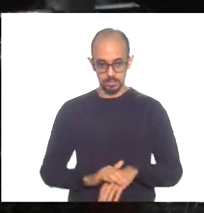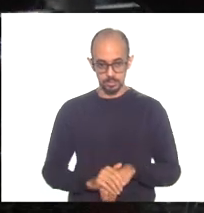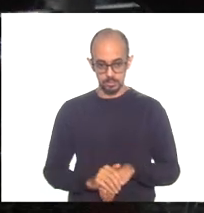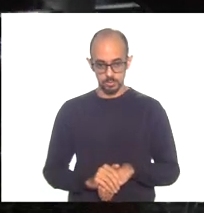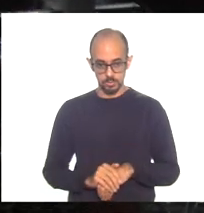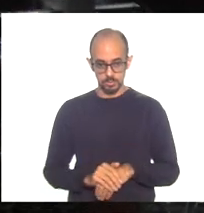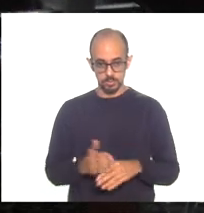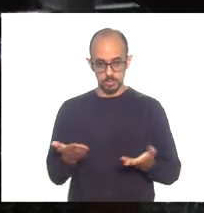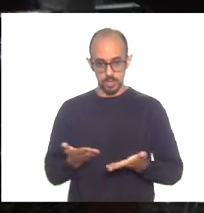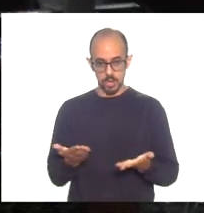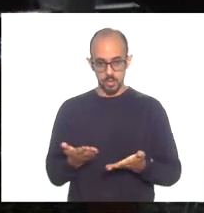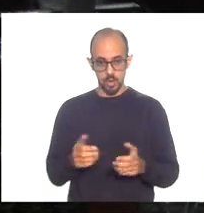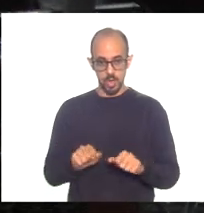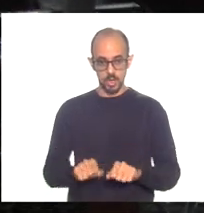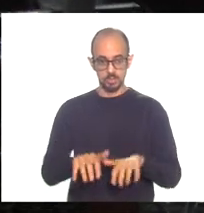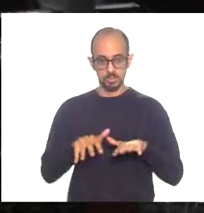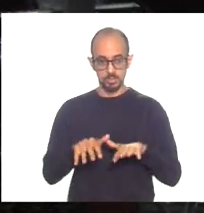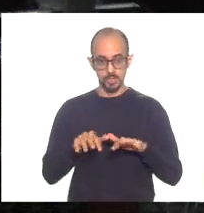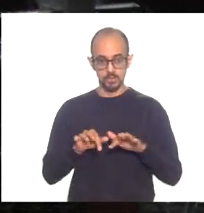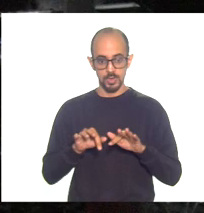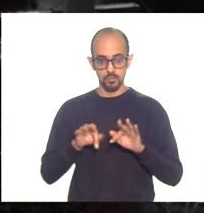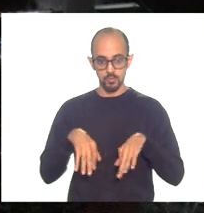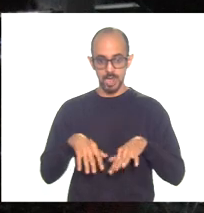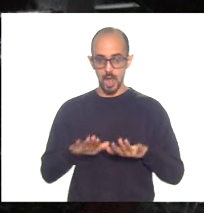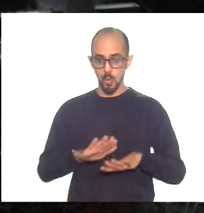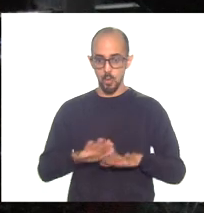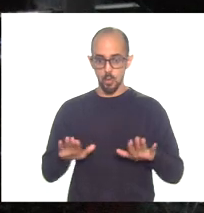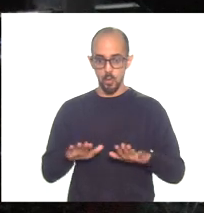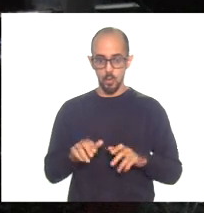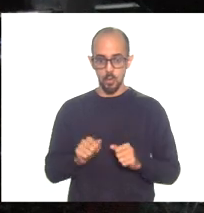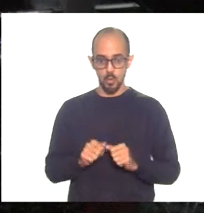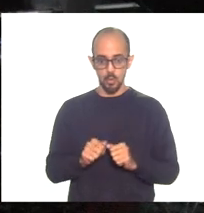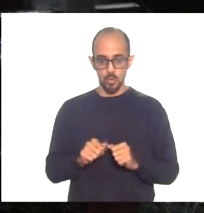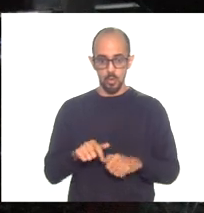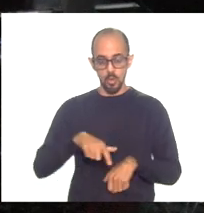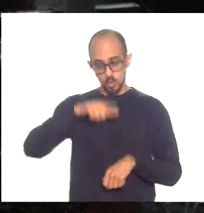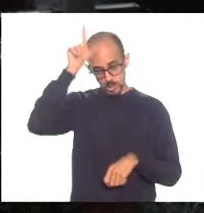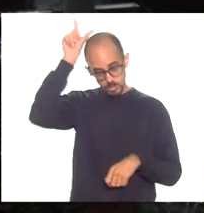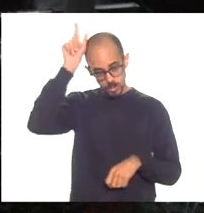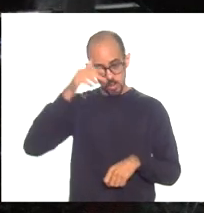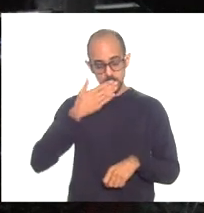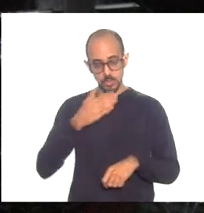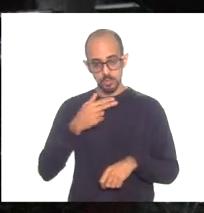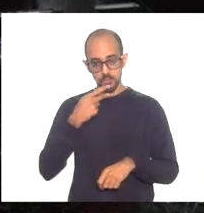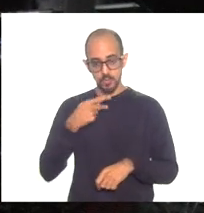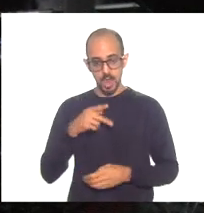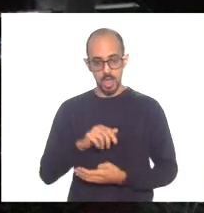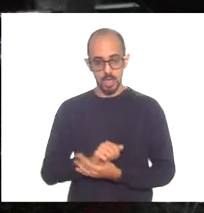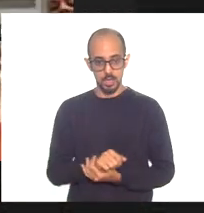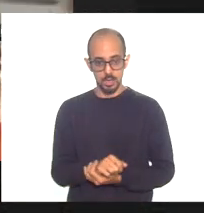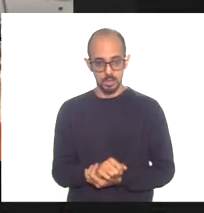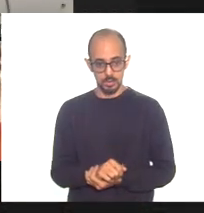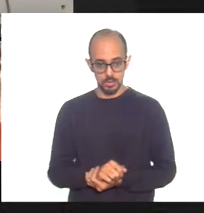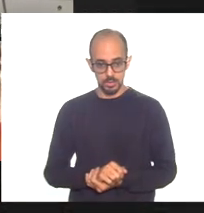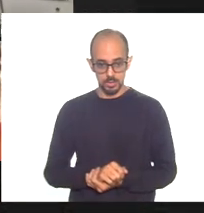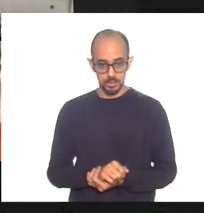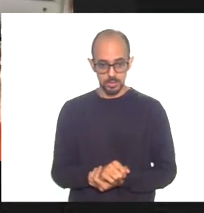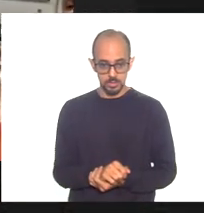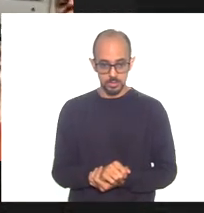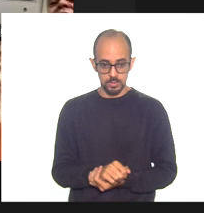Passa o seu expediente final. Primeiro orador, deputado Luiz Paulo. Eu quero me inscrever no expediente final.